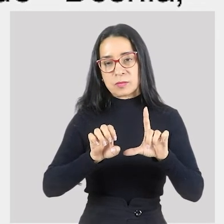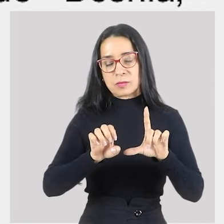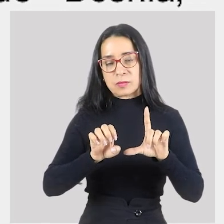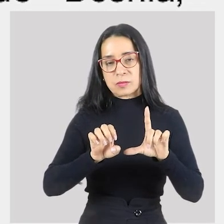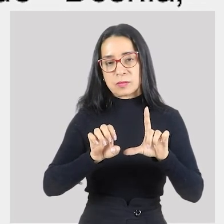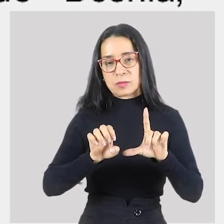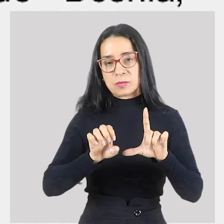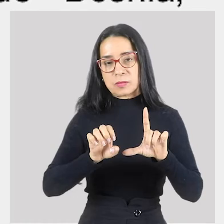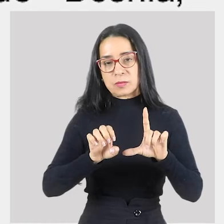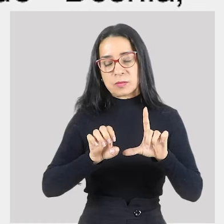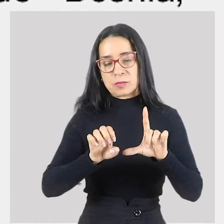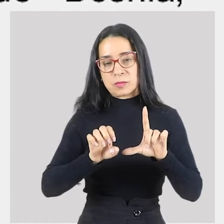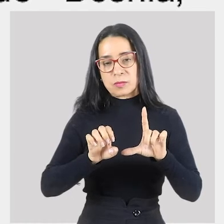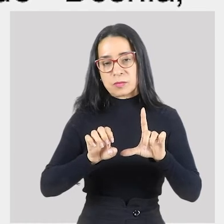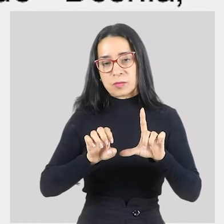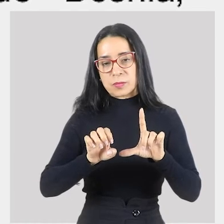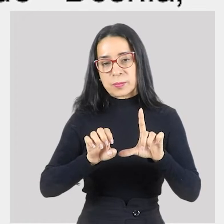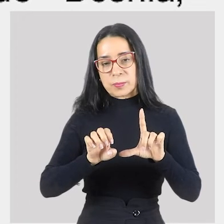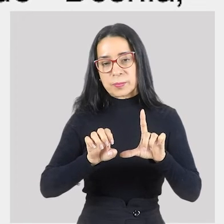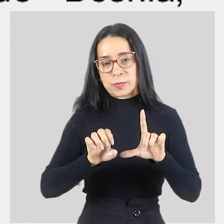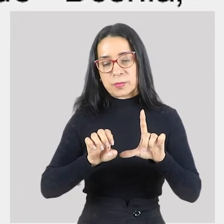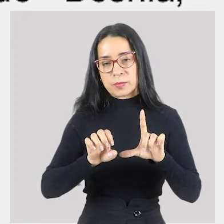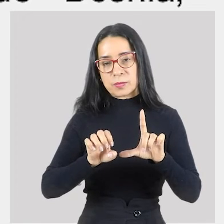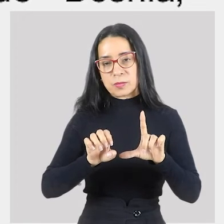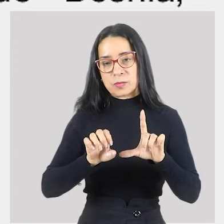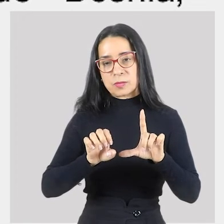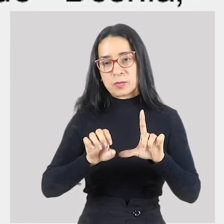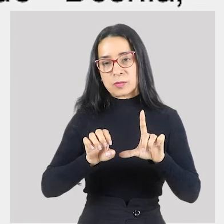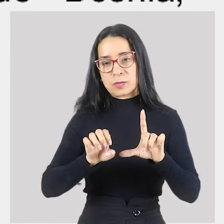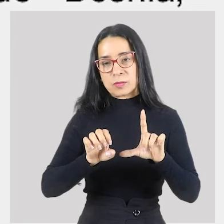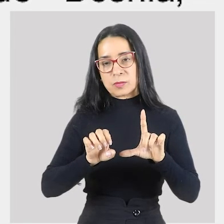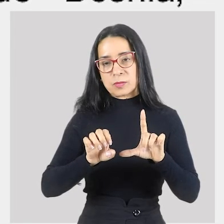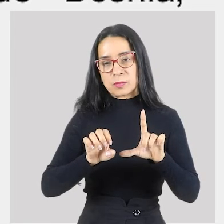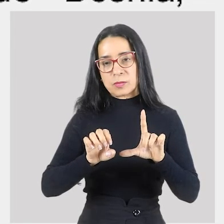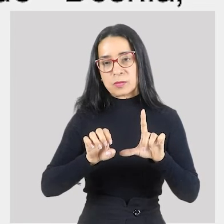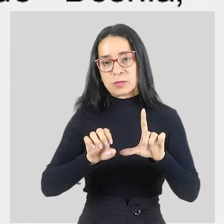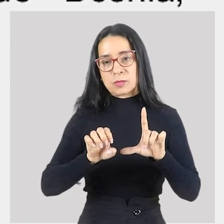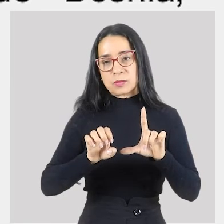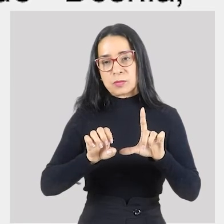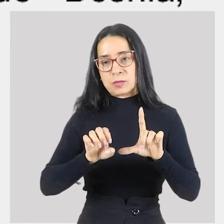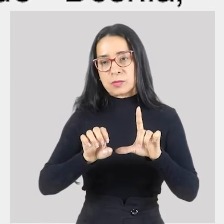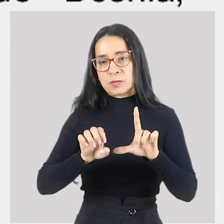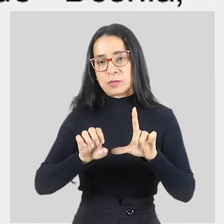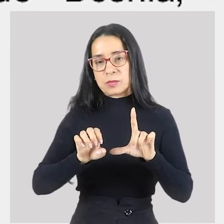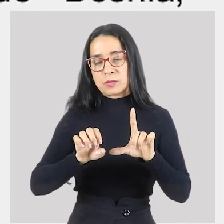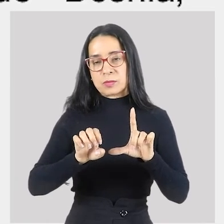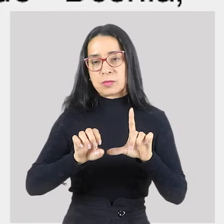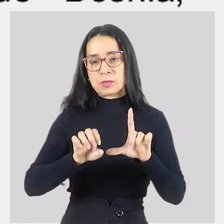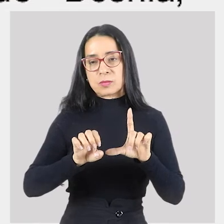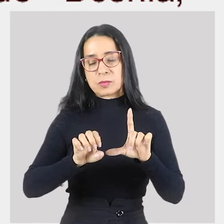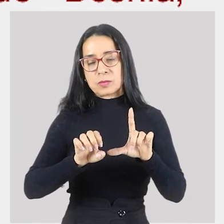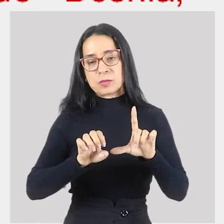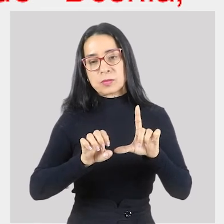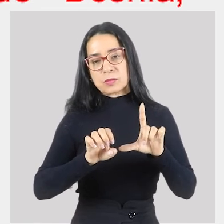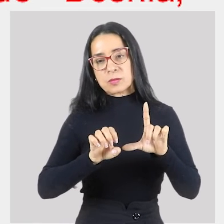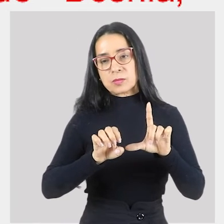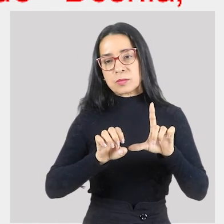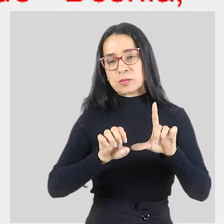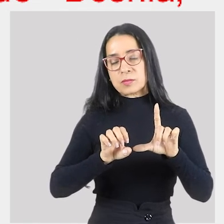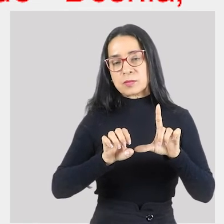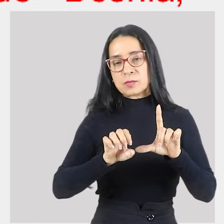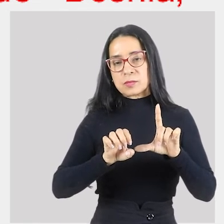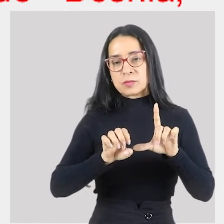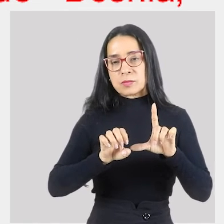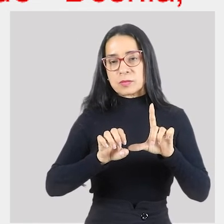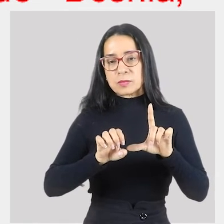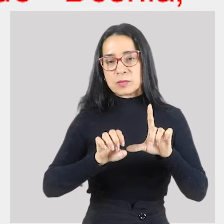elaborado anualmente pelo Programa das Nações Unidas de Desenvolvimento, o PNUD, o Brasil continua em posição inferior à de